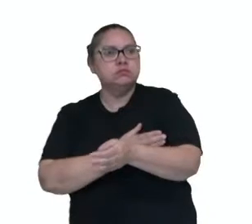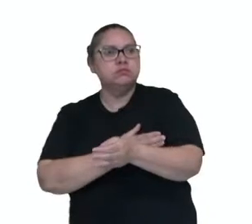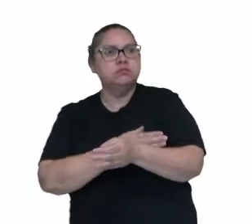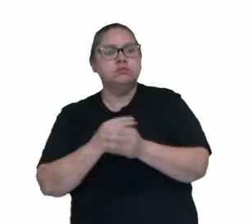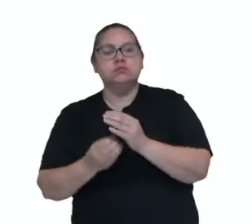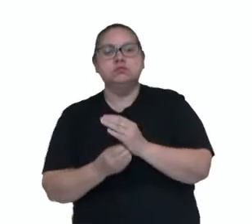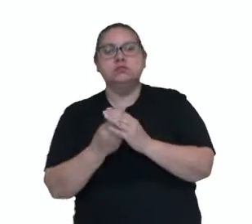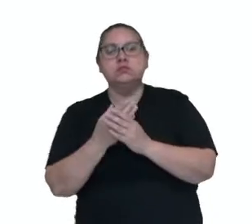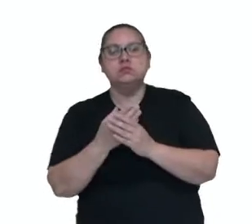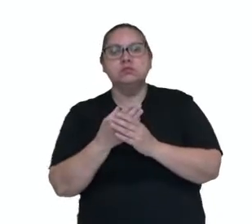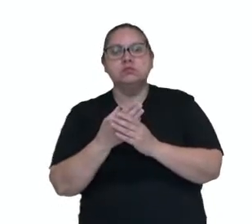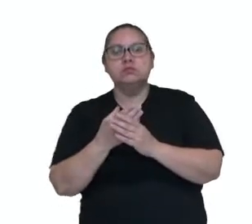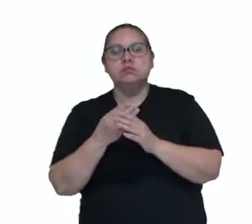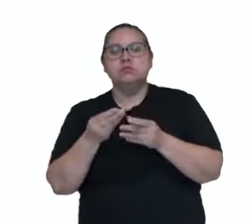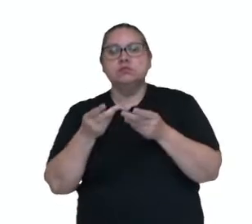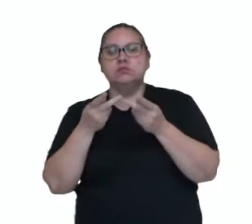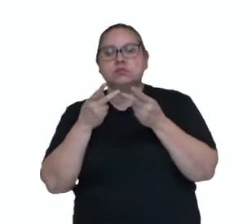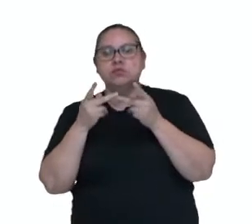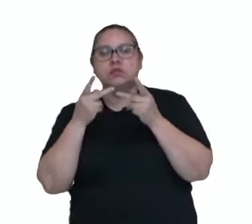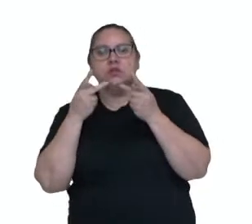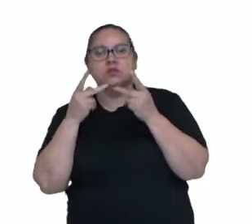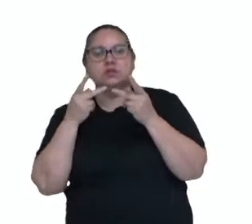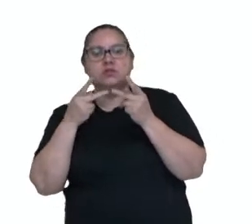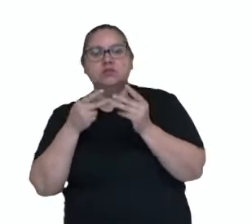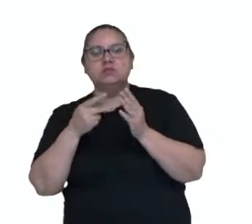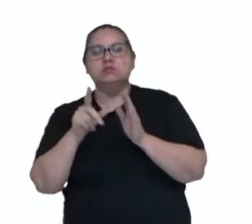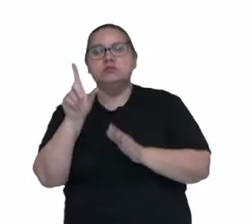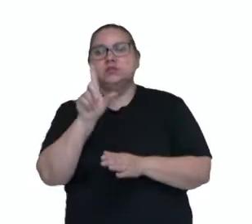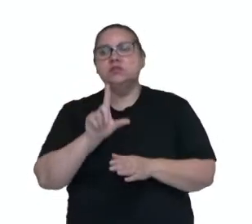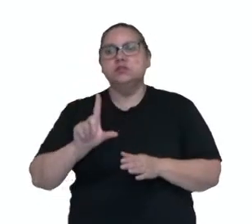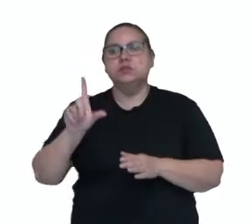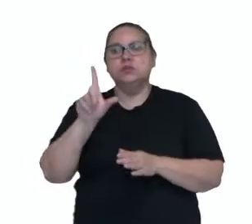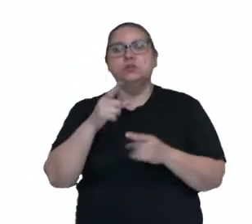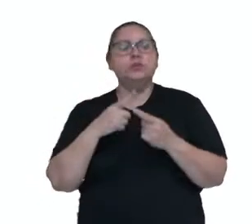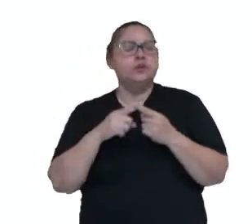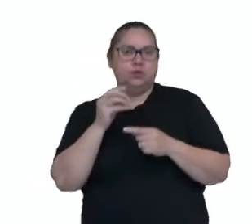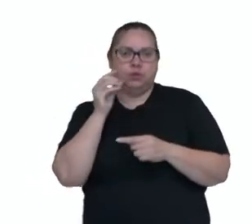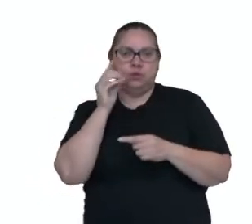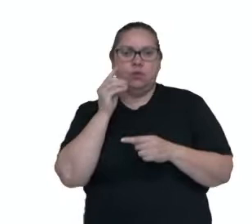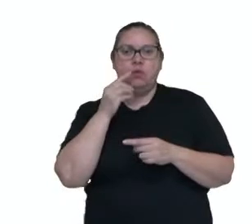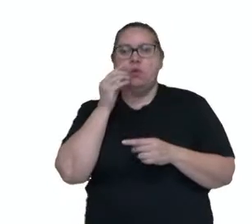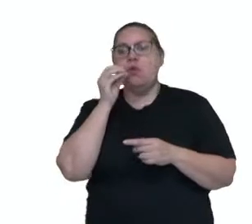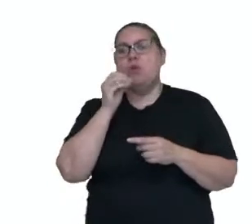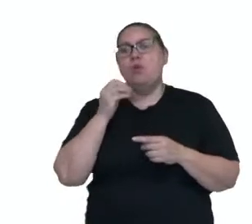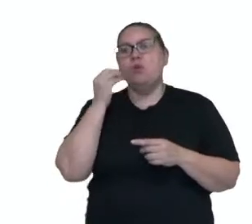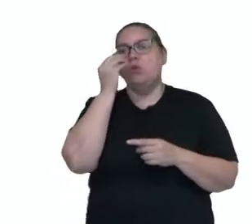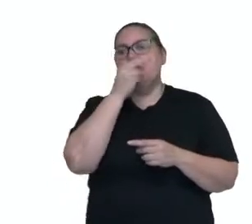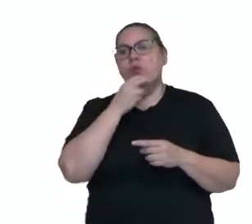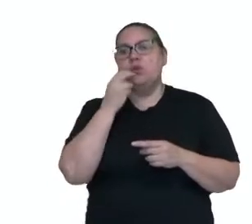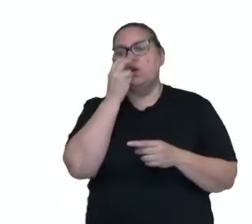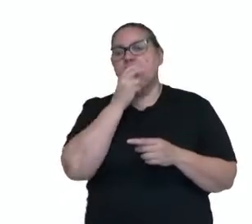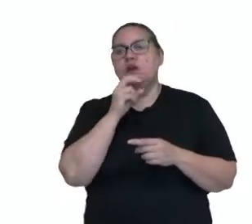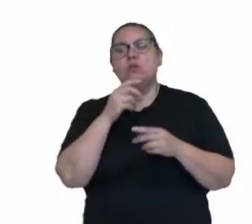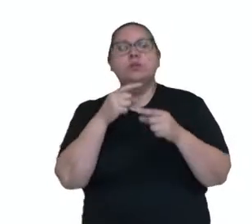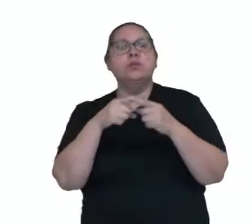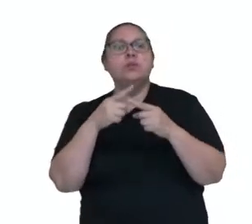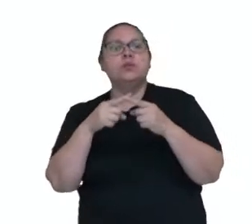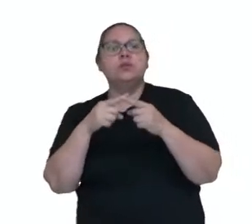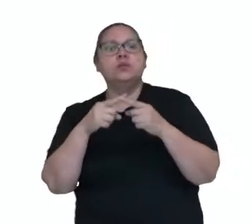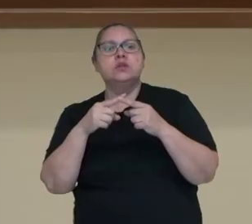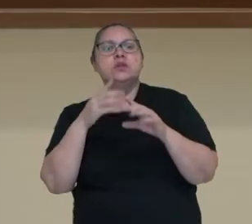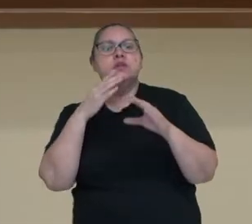os gêneros orais, da literatura, por que orais? Porque nessa época a poesia era feita para